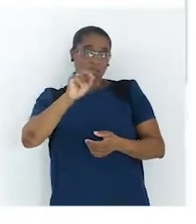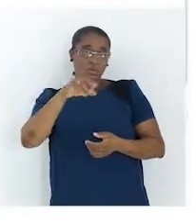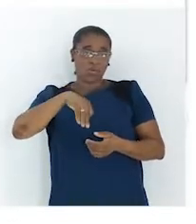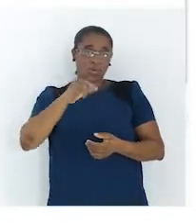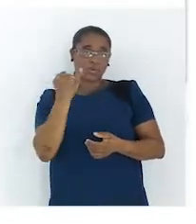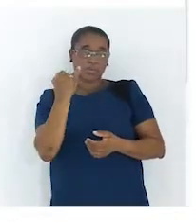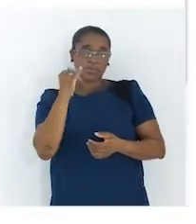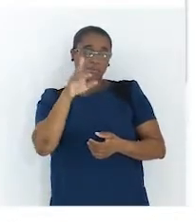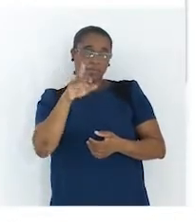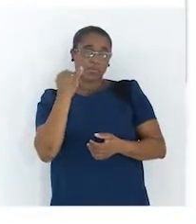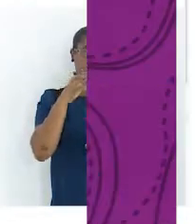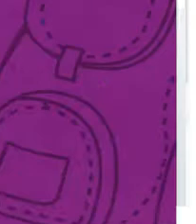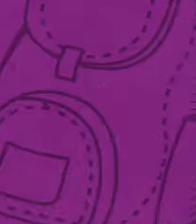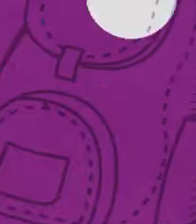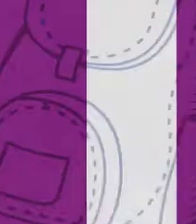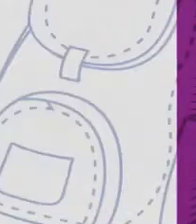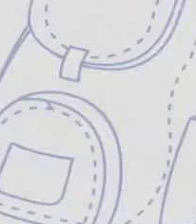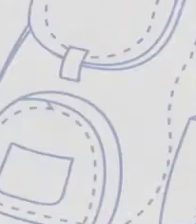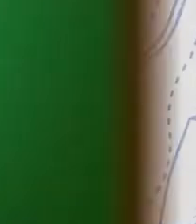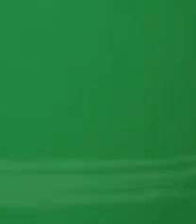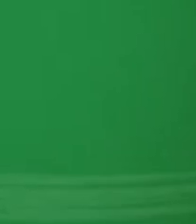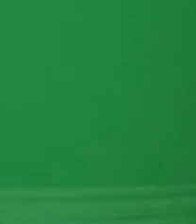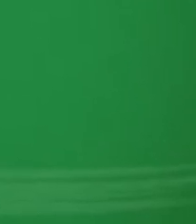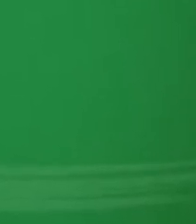vamos por um exercício exercício prático